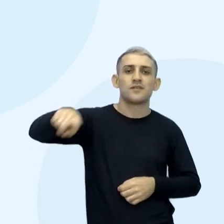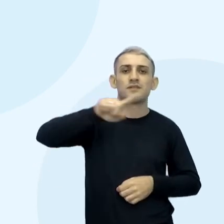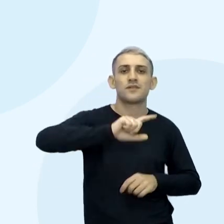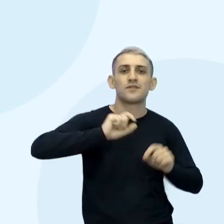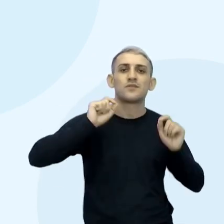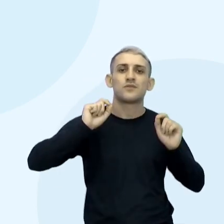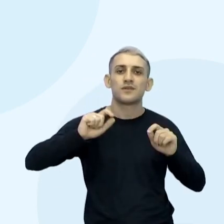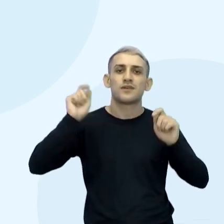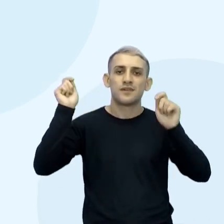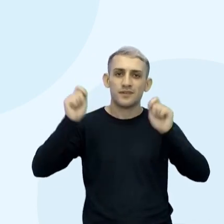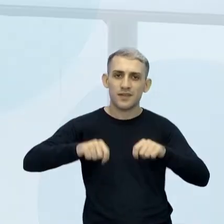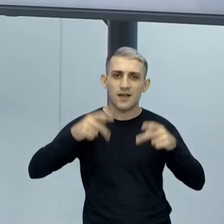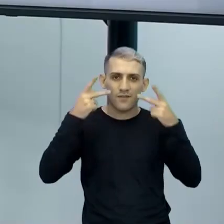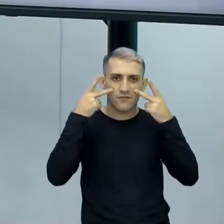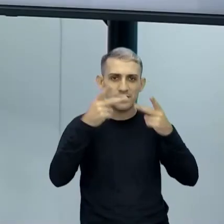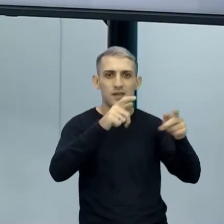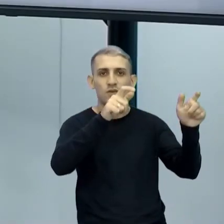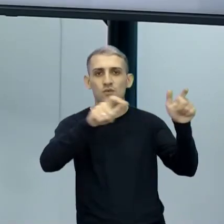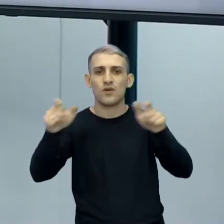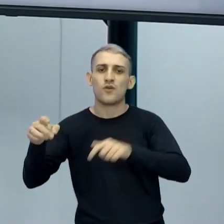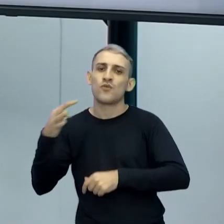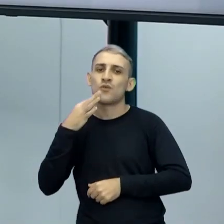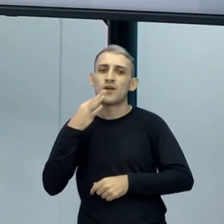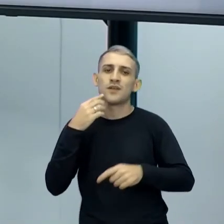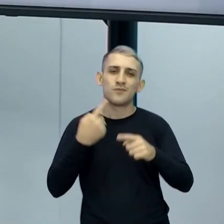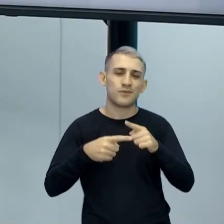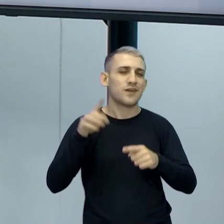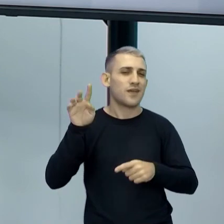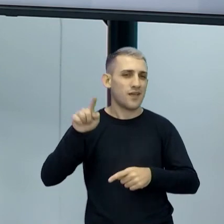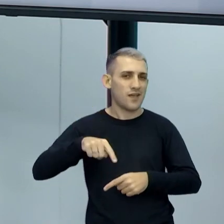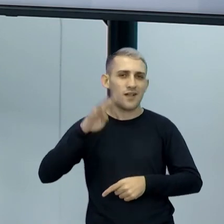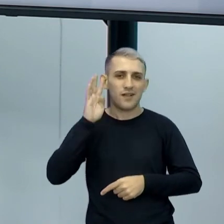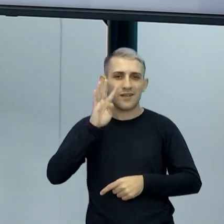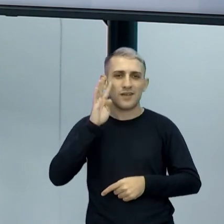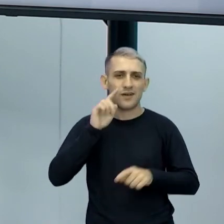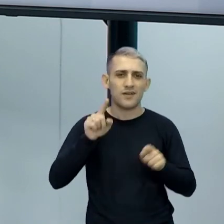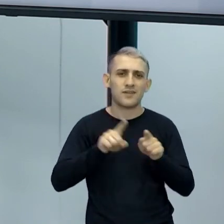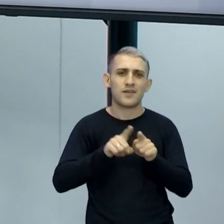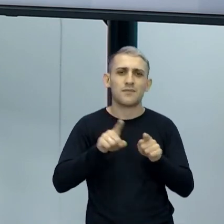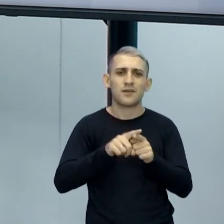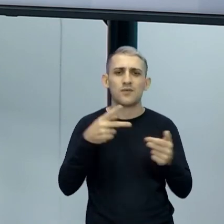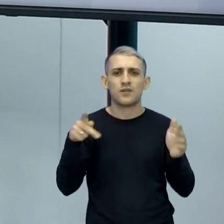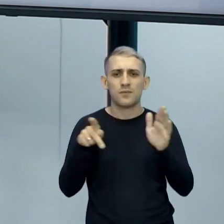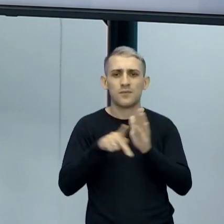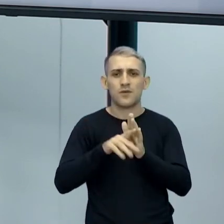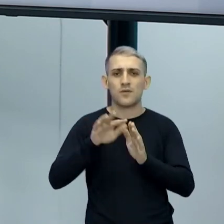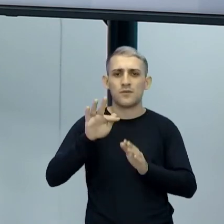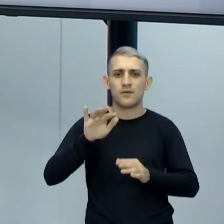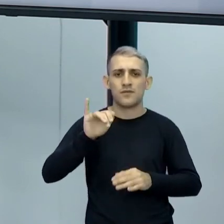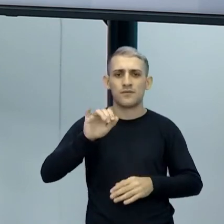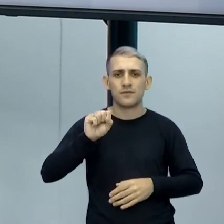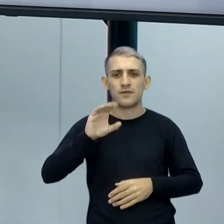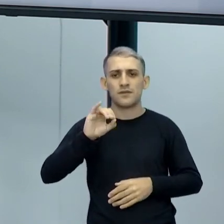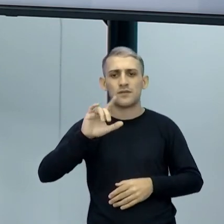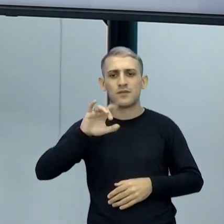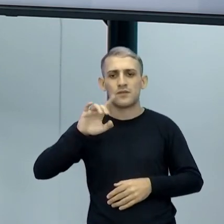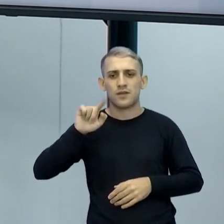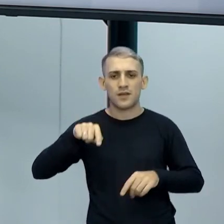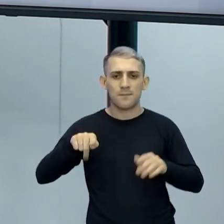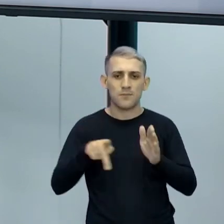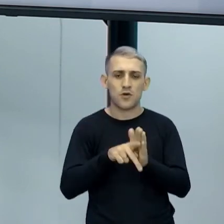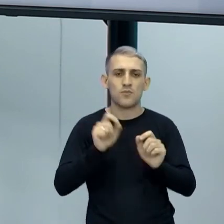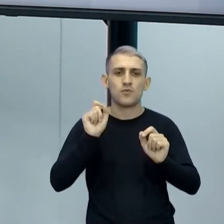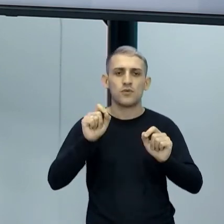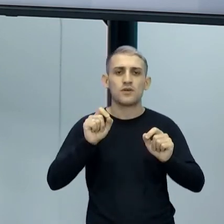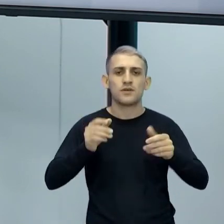aí, que vocês possam visitar e conhecer, porque é super bacana, além dos efeitos fisiológicos que são determinados